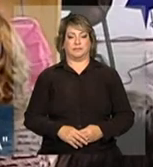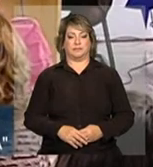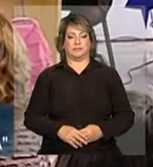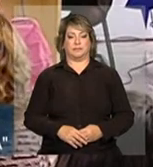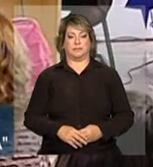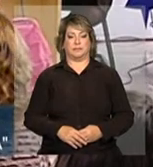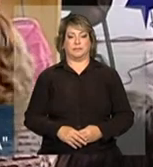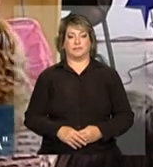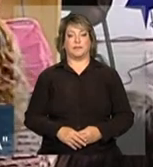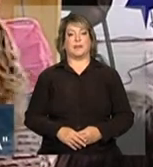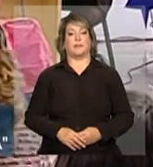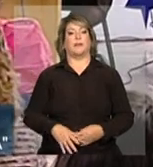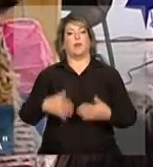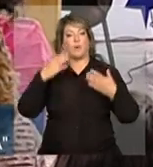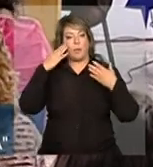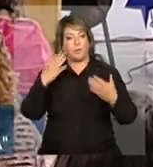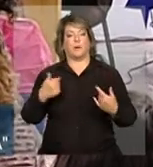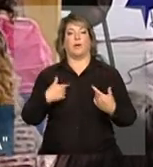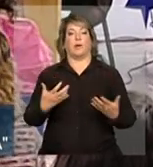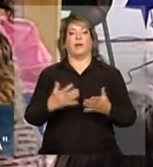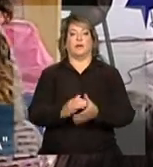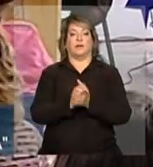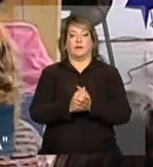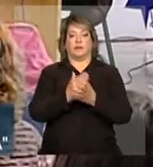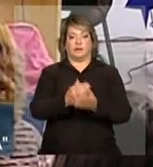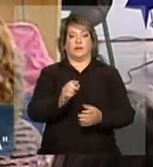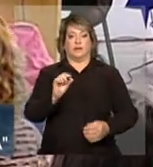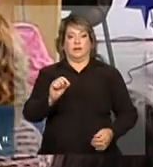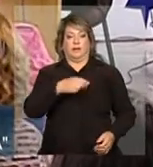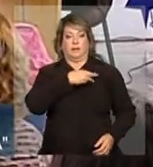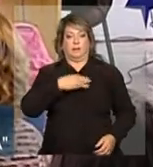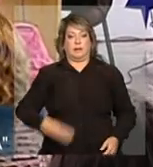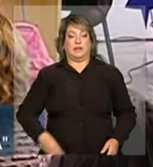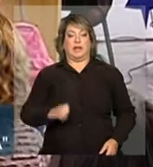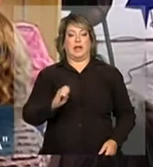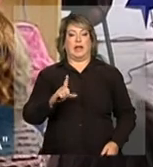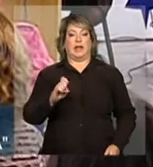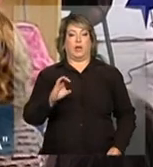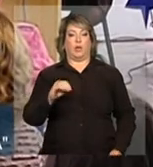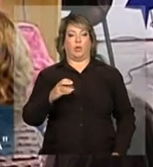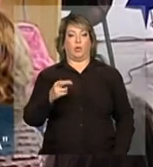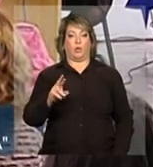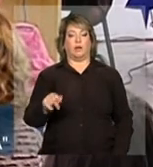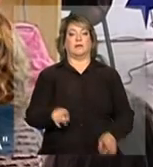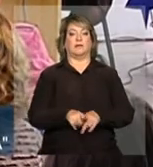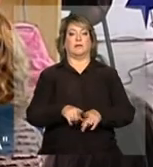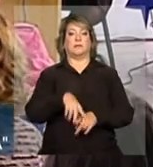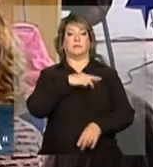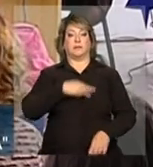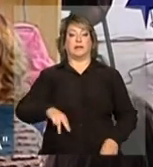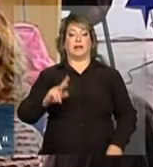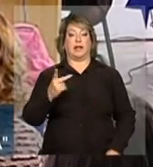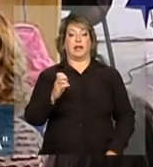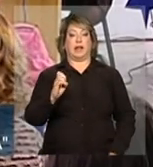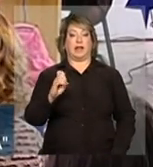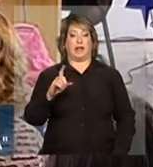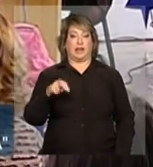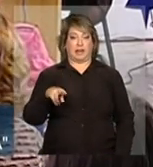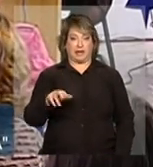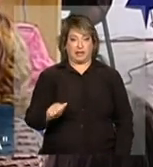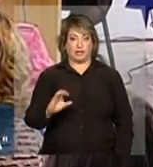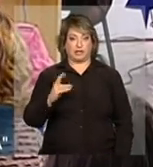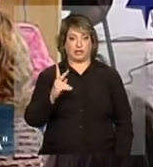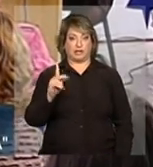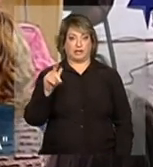Muito obrigada. Eu quero cumprimentar a ministra Eleonora, a ministra Helena Chagas, e